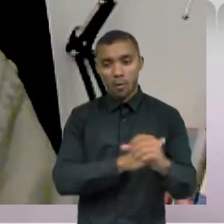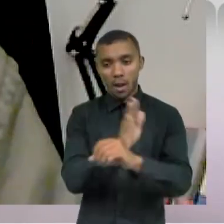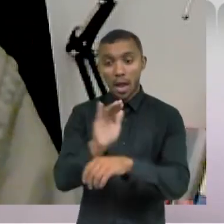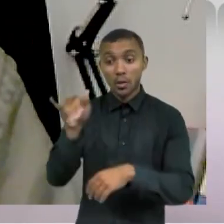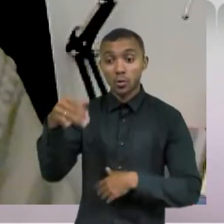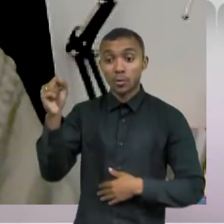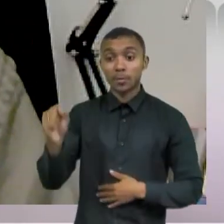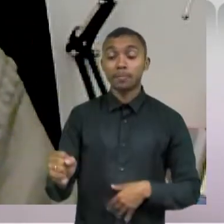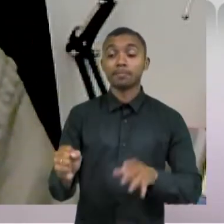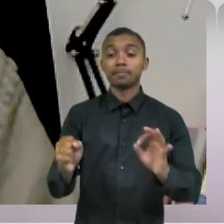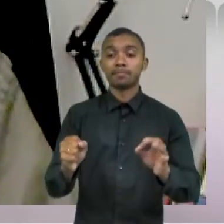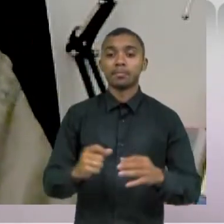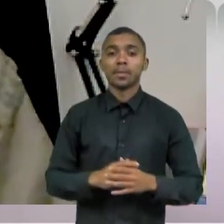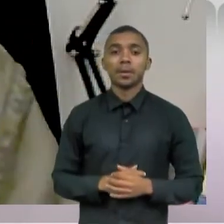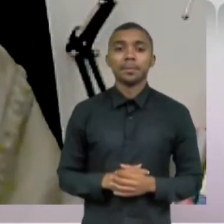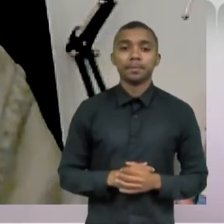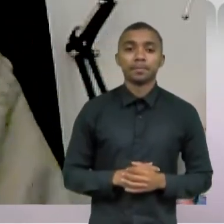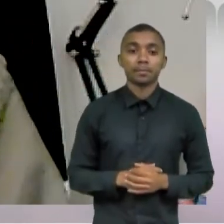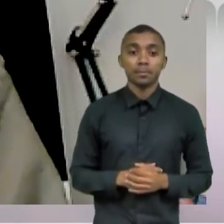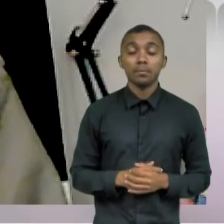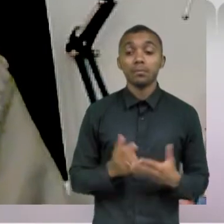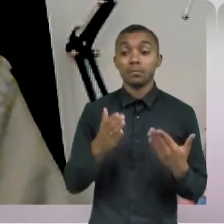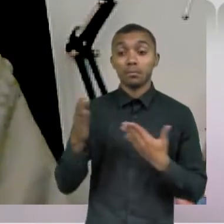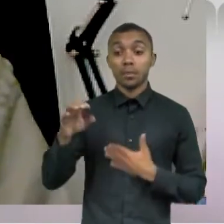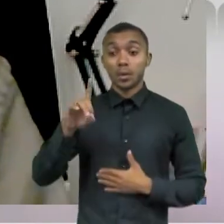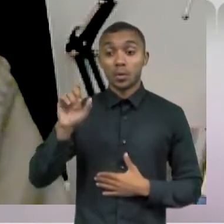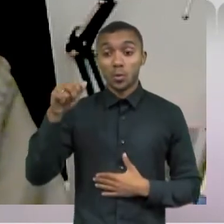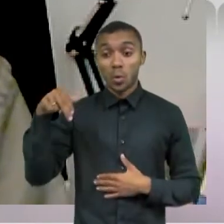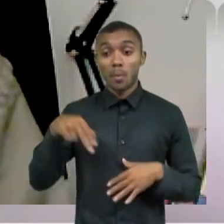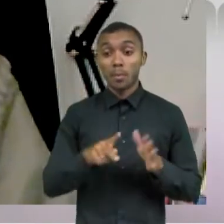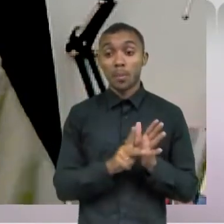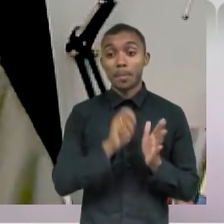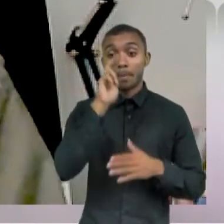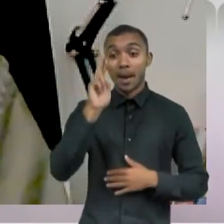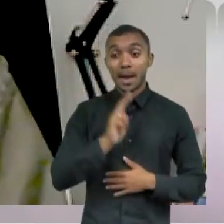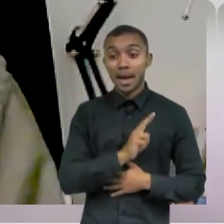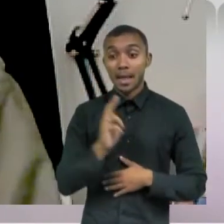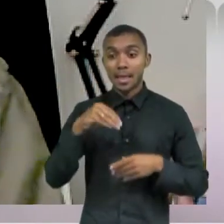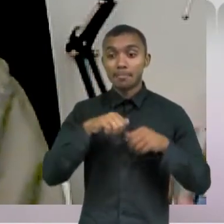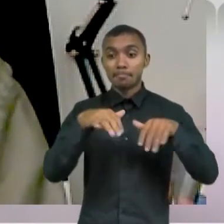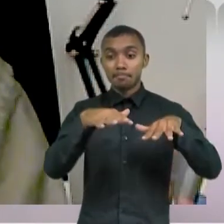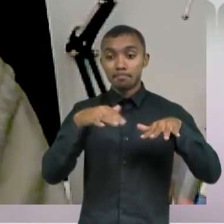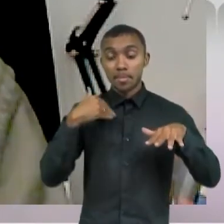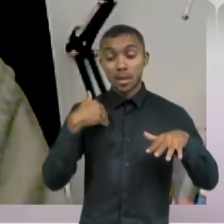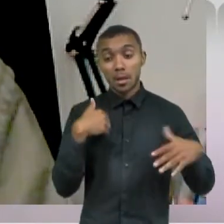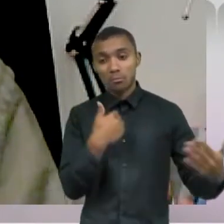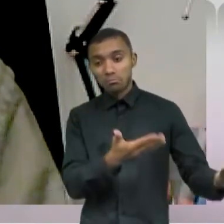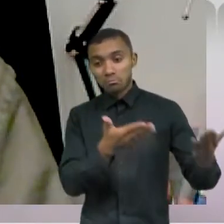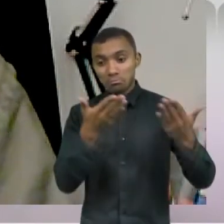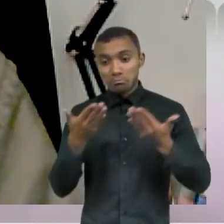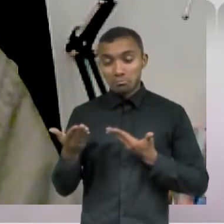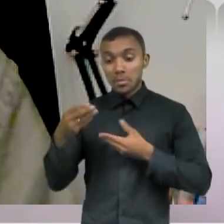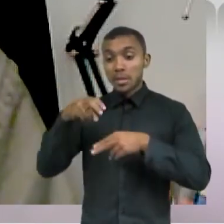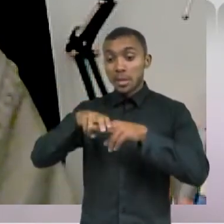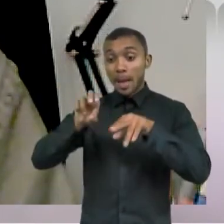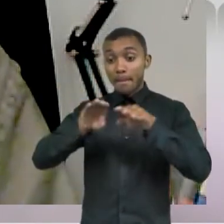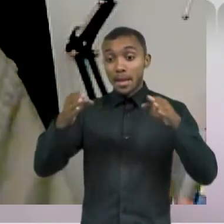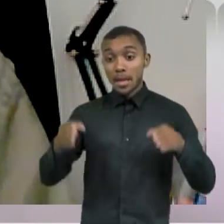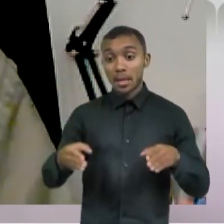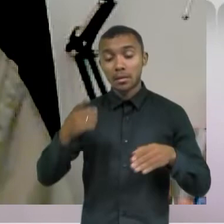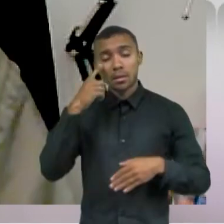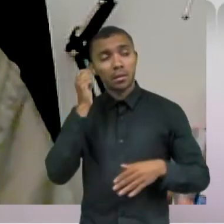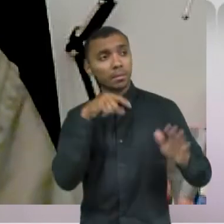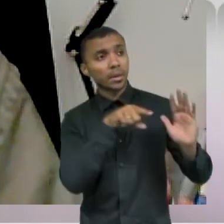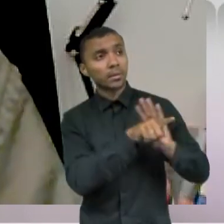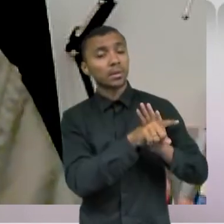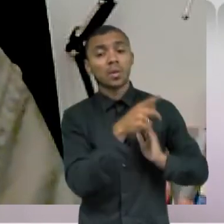Juazeiro, e o Dom Fernando Panique, então bispo do Crato, estava na plateia, eu o chamei para fazer parte da mesa e